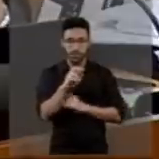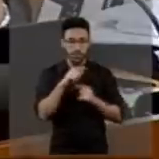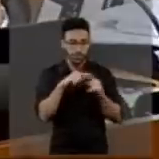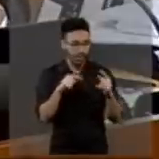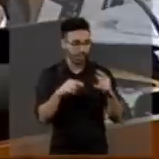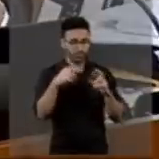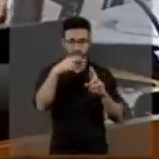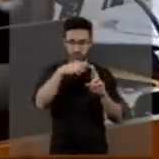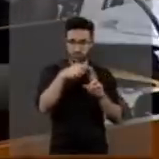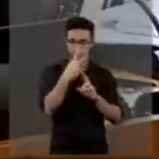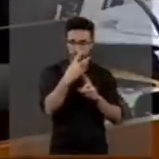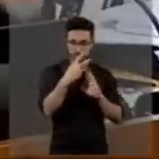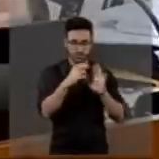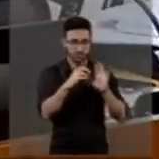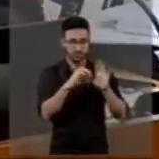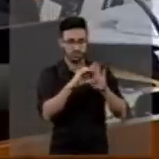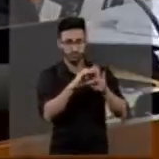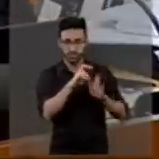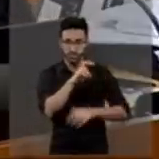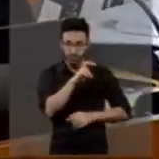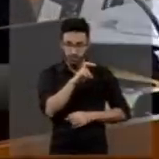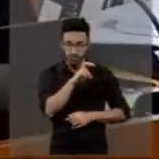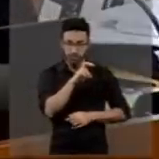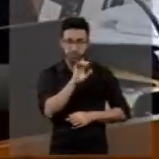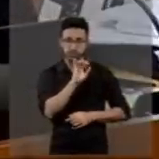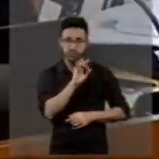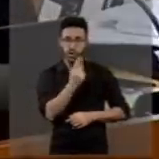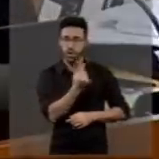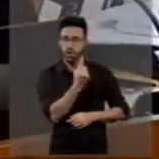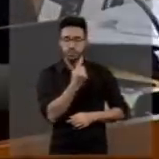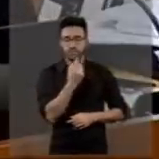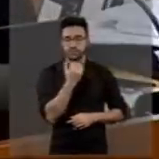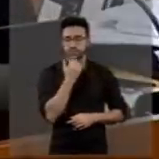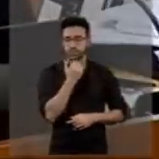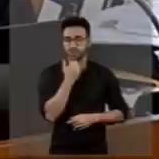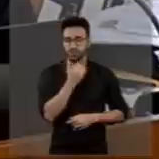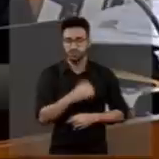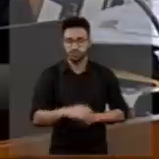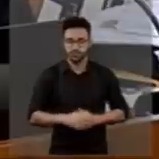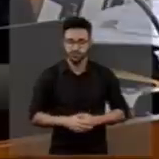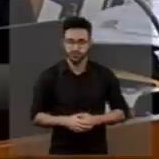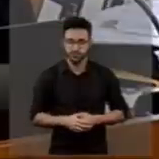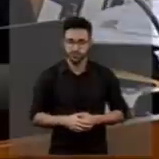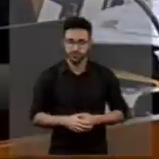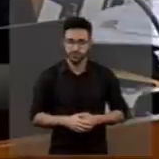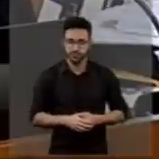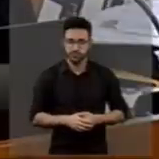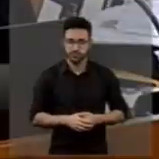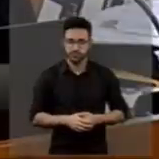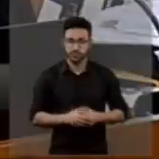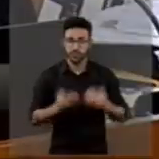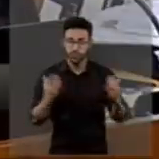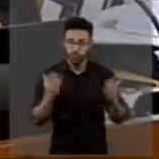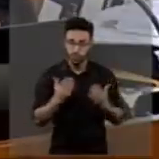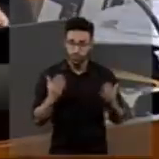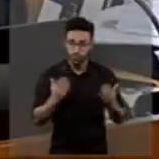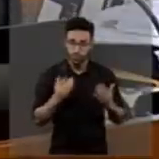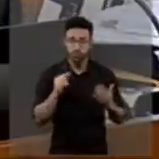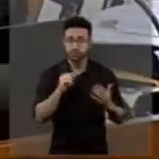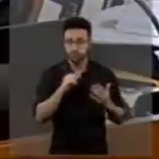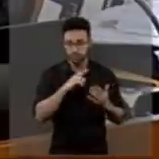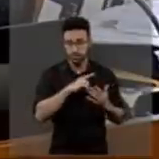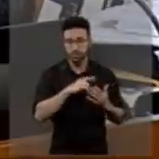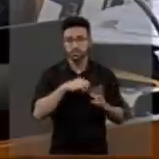sozinhos. Hoje, a leitura do parágrafo 2º claramente garante ao inciso 2º a ampla defesa.